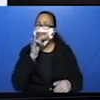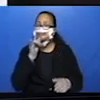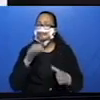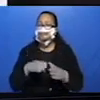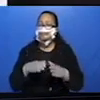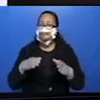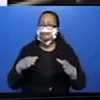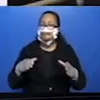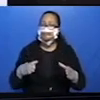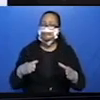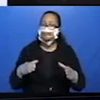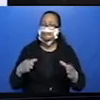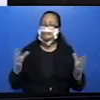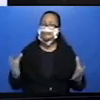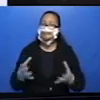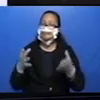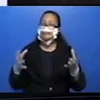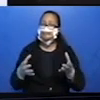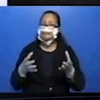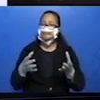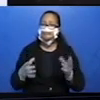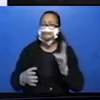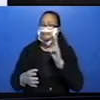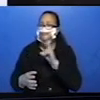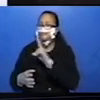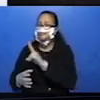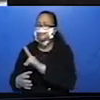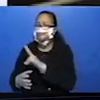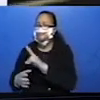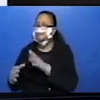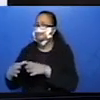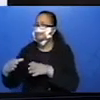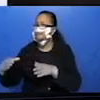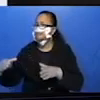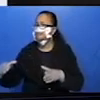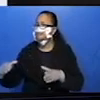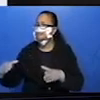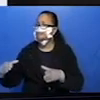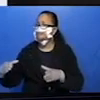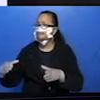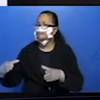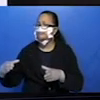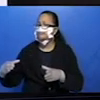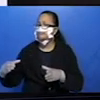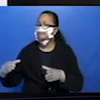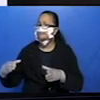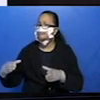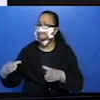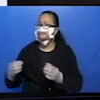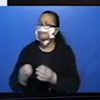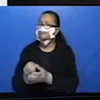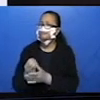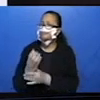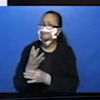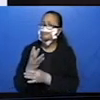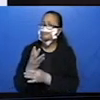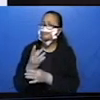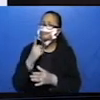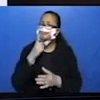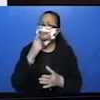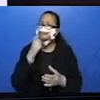o espaço que tem, olha o tamanho dessa plantação. Essa plantação é o cultivo de